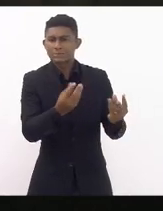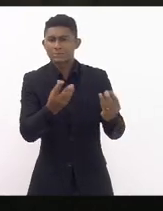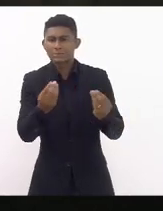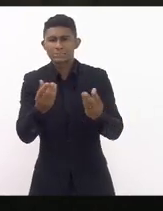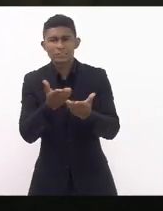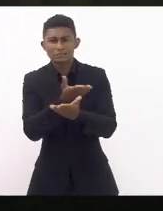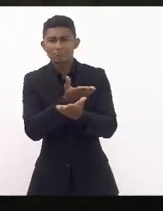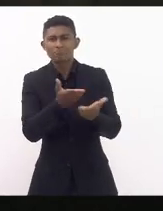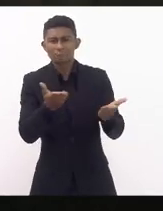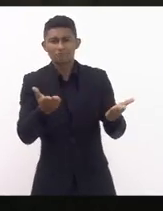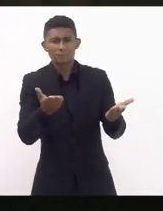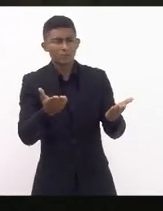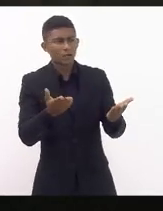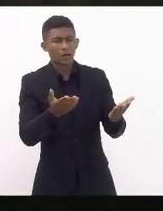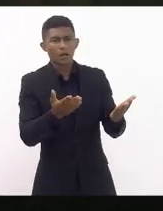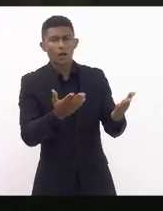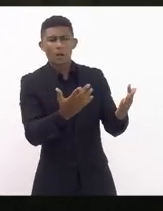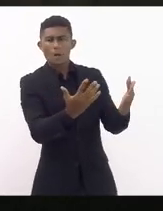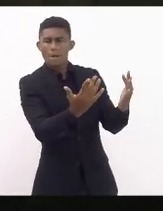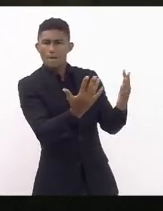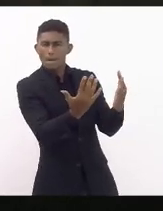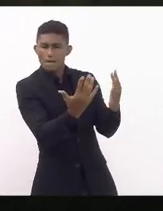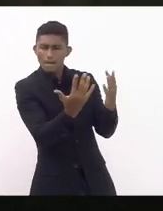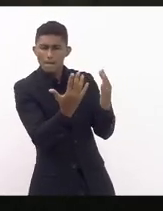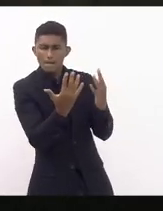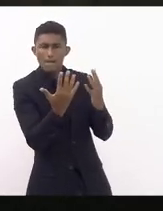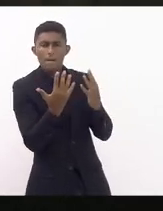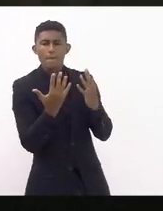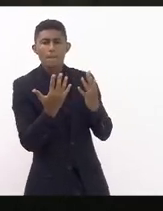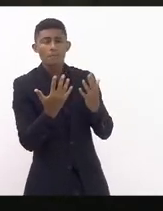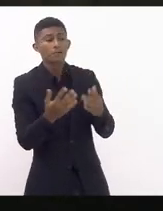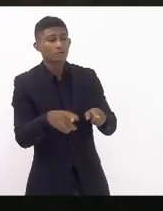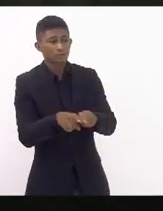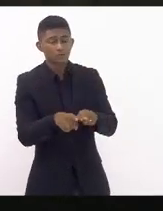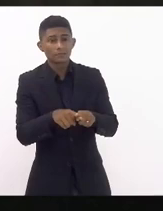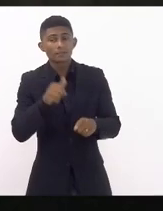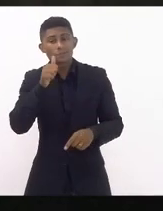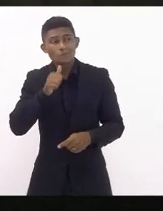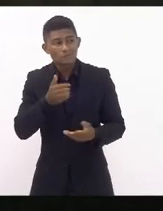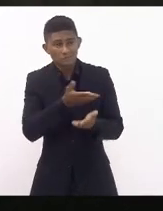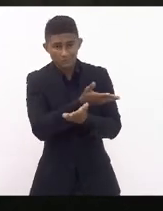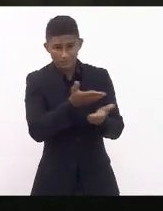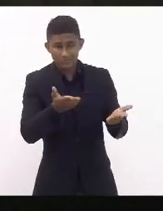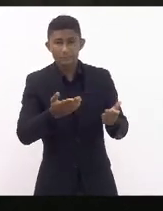procuraram o mandato e mulheres que estão precisando